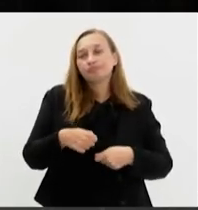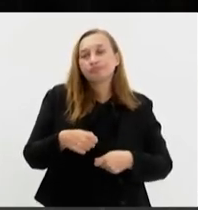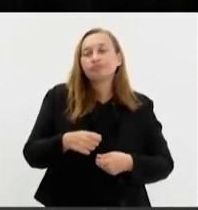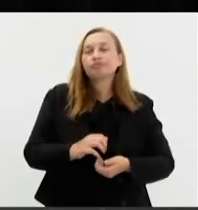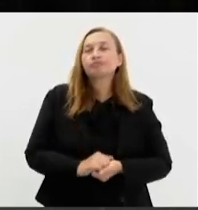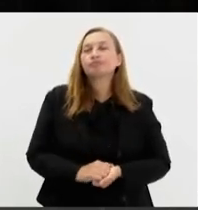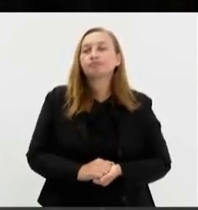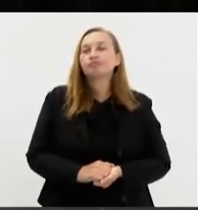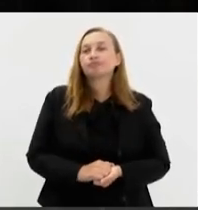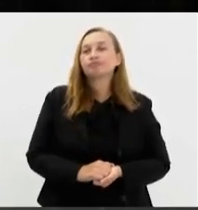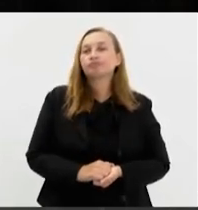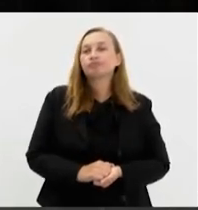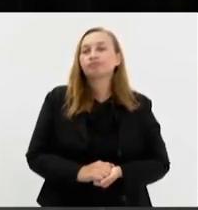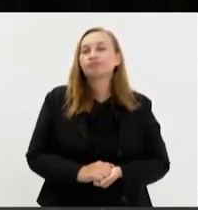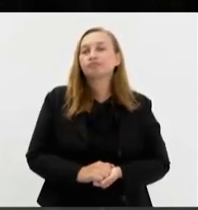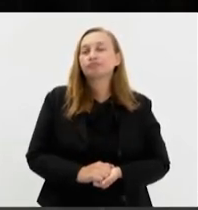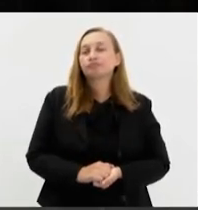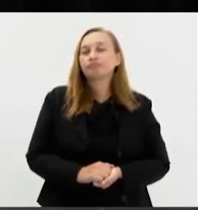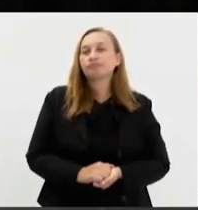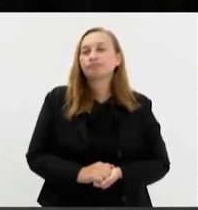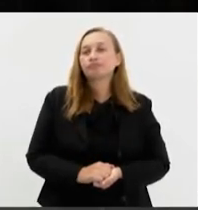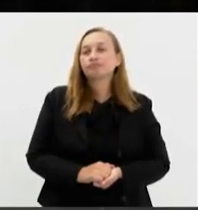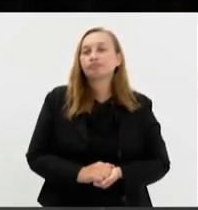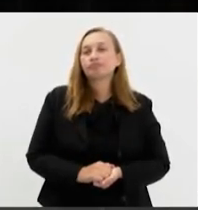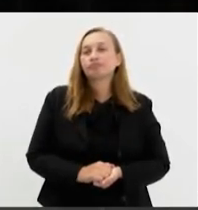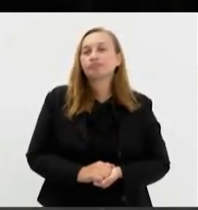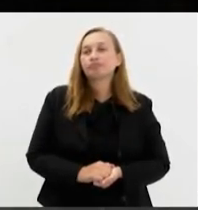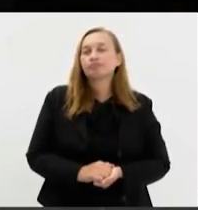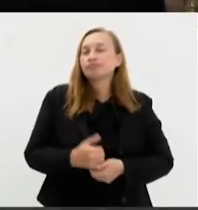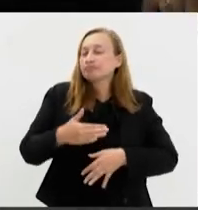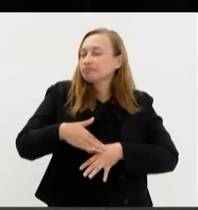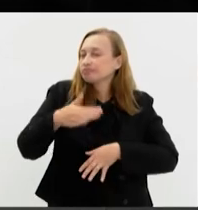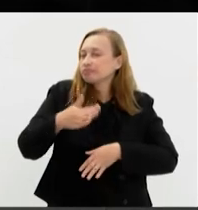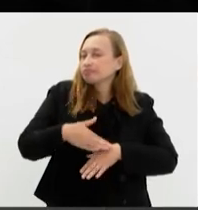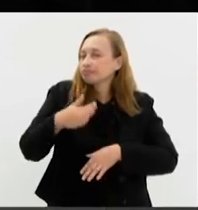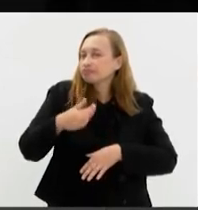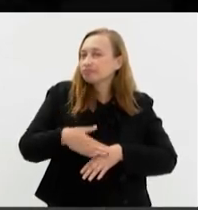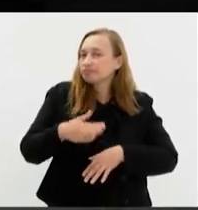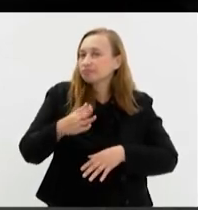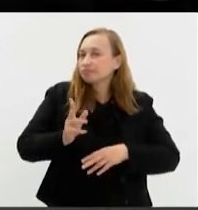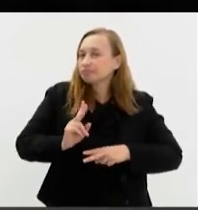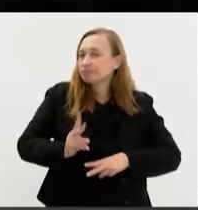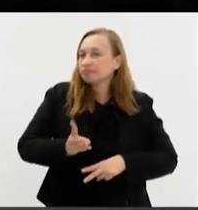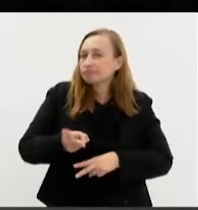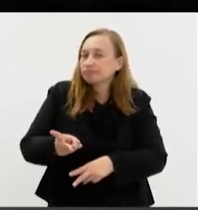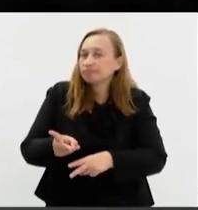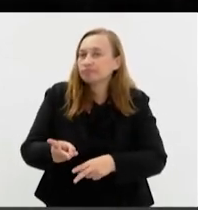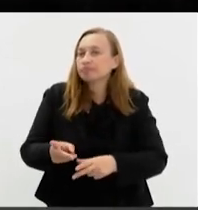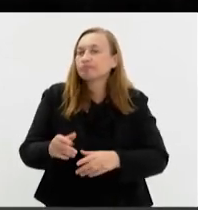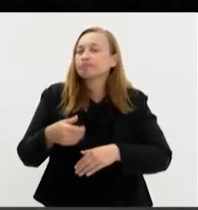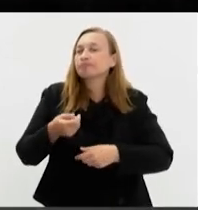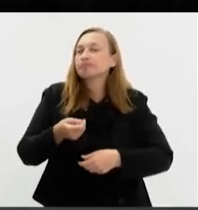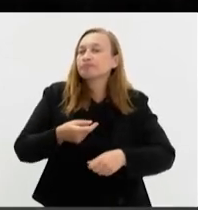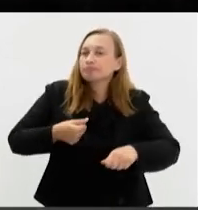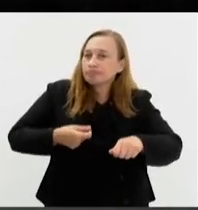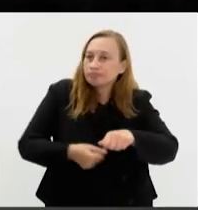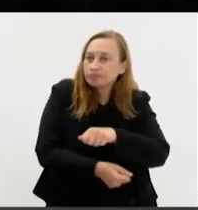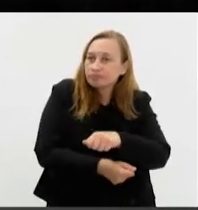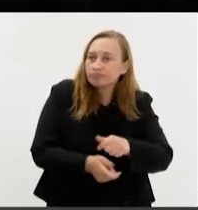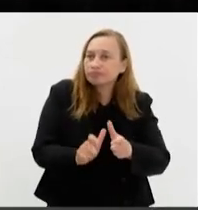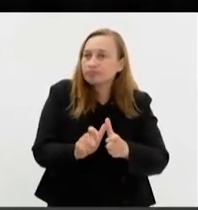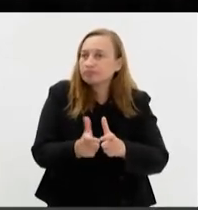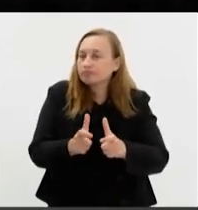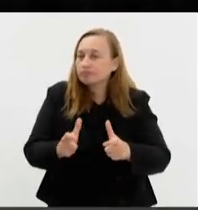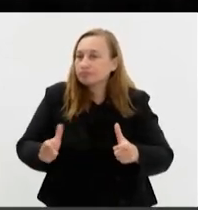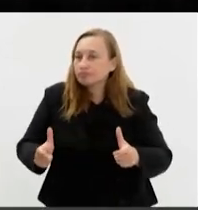eh existem eh cada vez mais contínuos e crescentes investimentos de de grandes